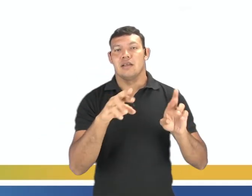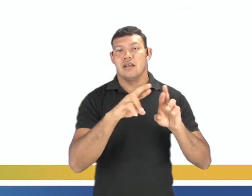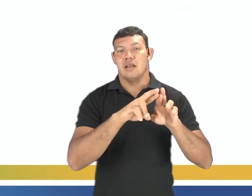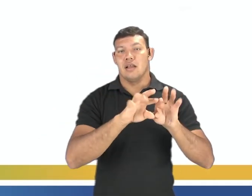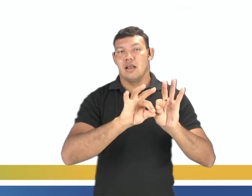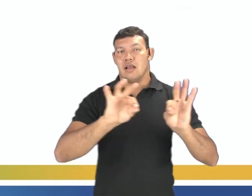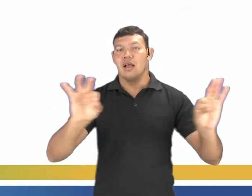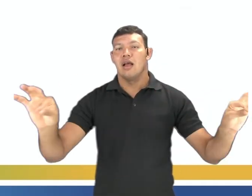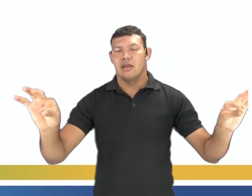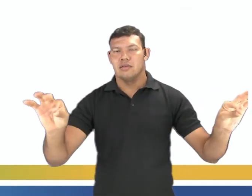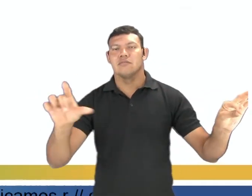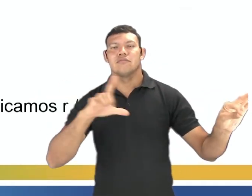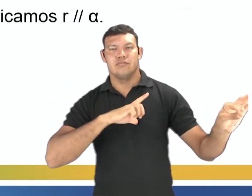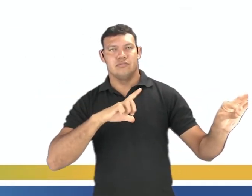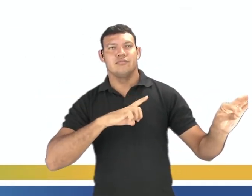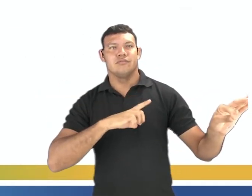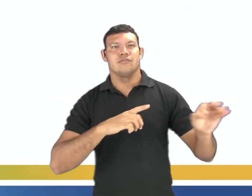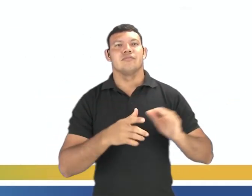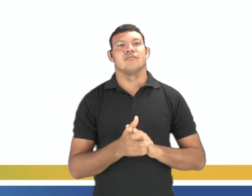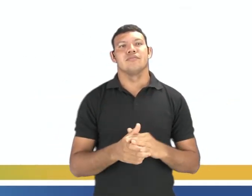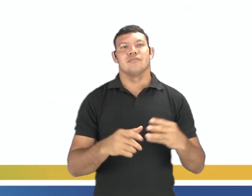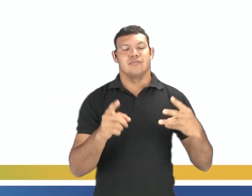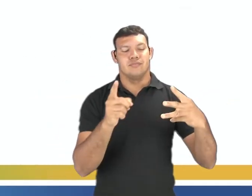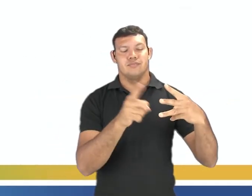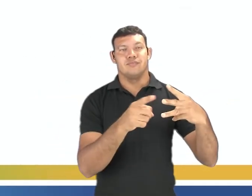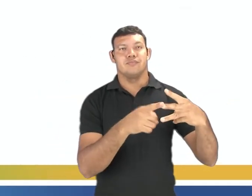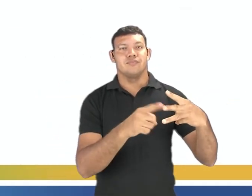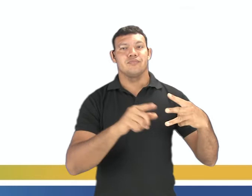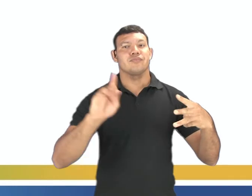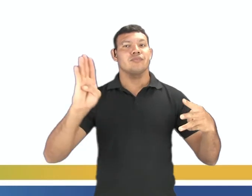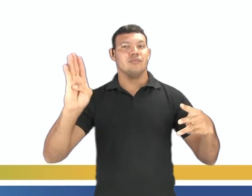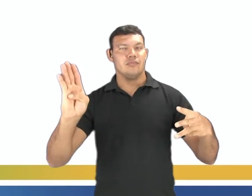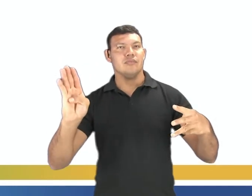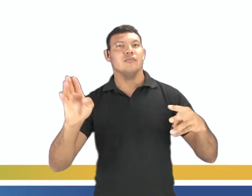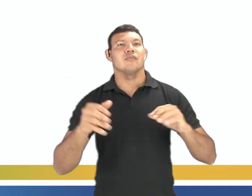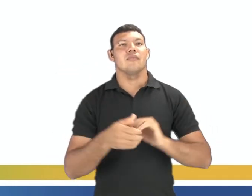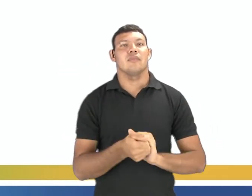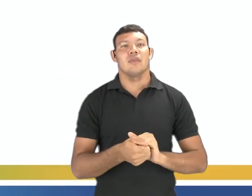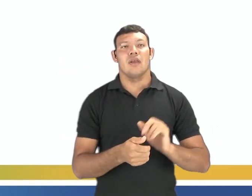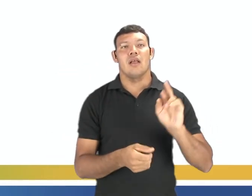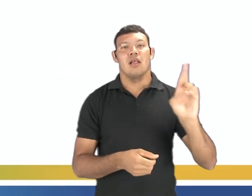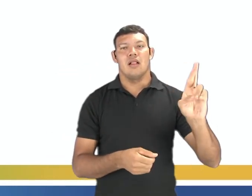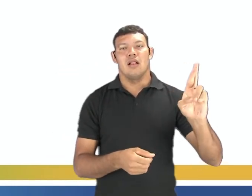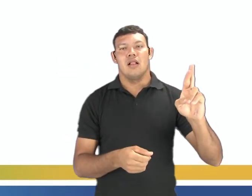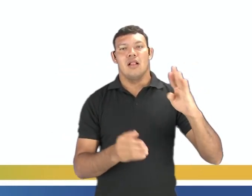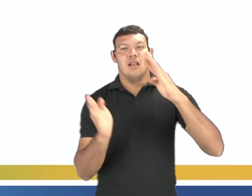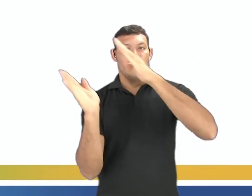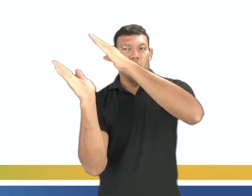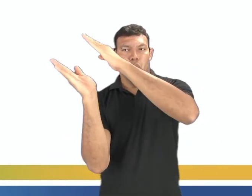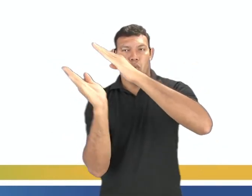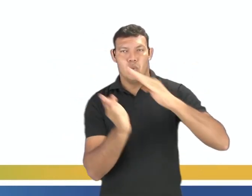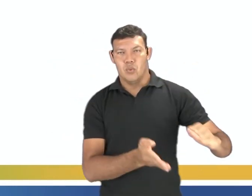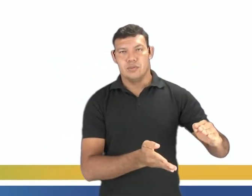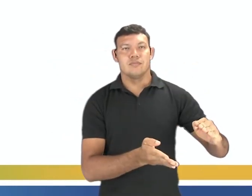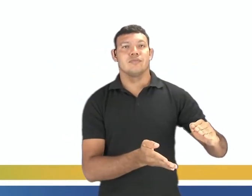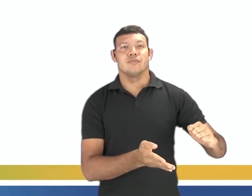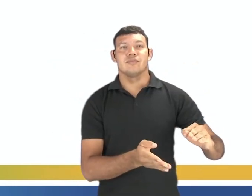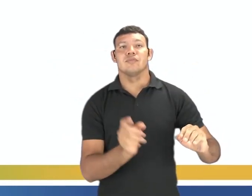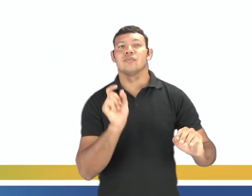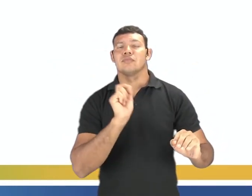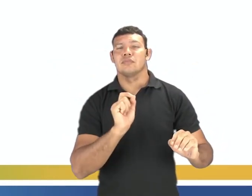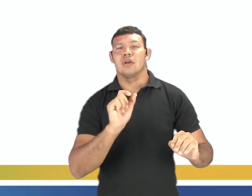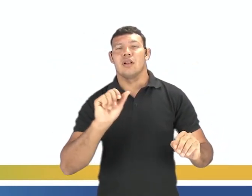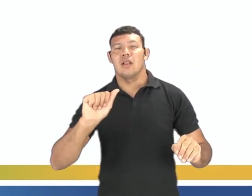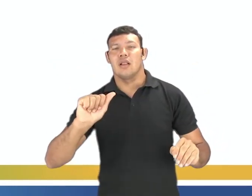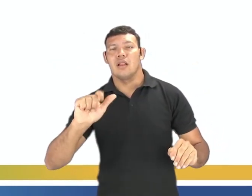tivermos uma reta no segundo caso é r paralela alface r e alpha não